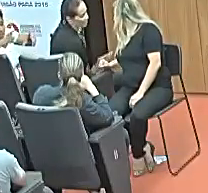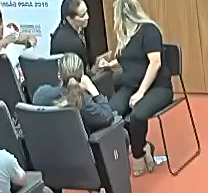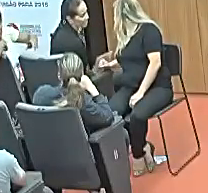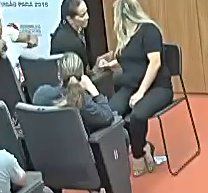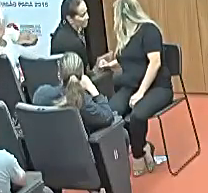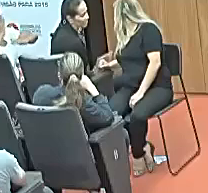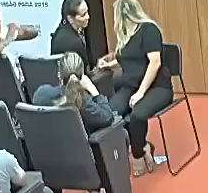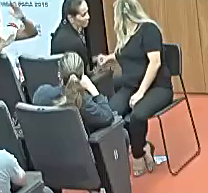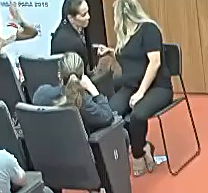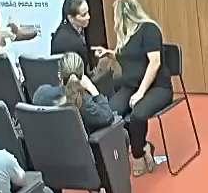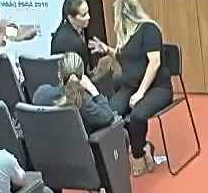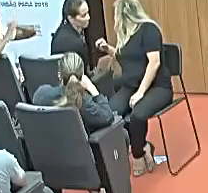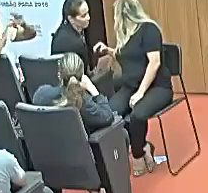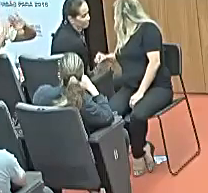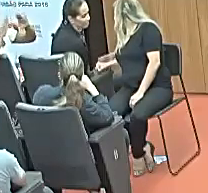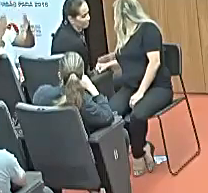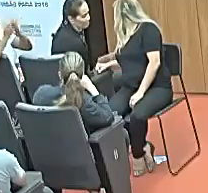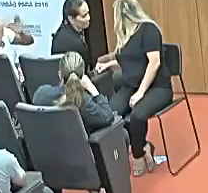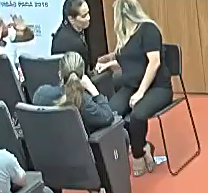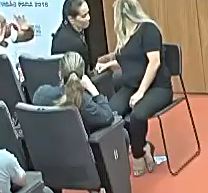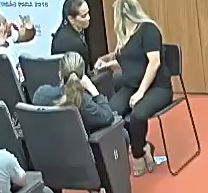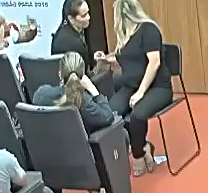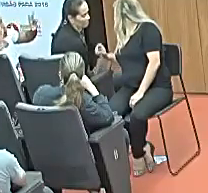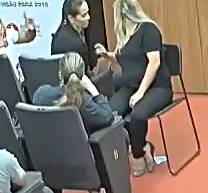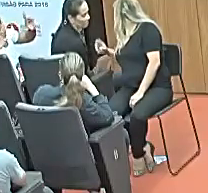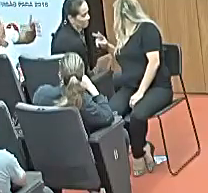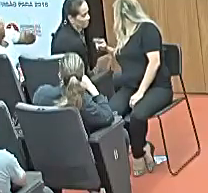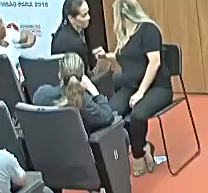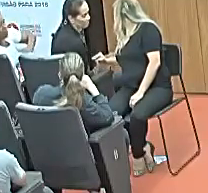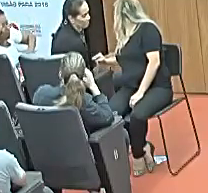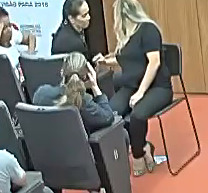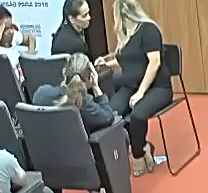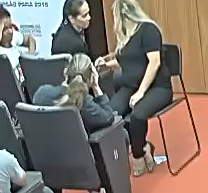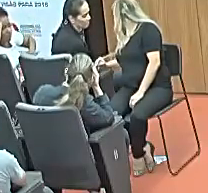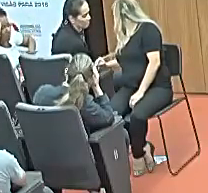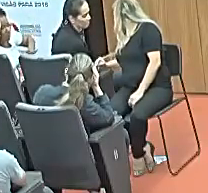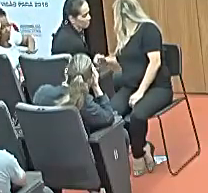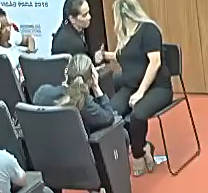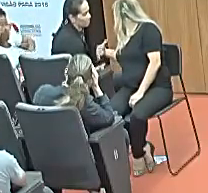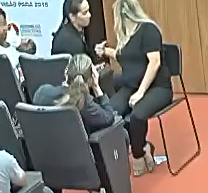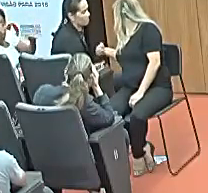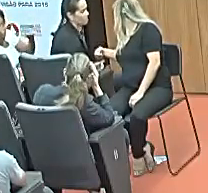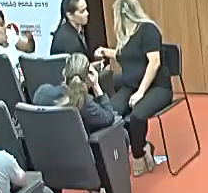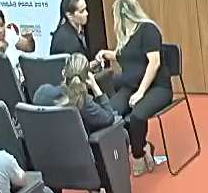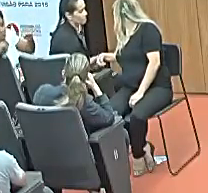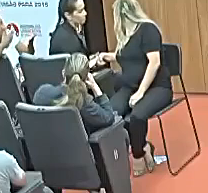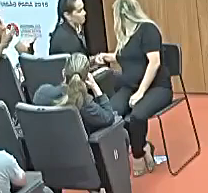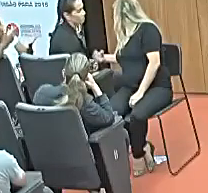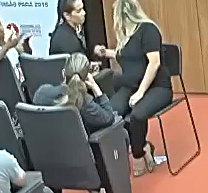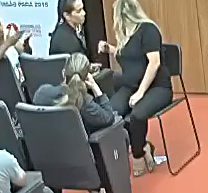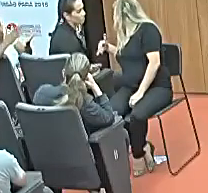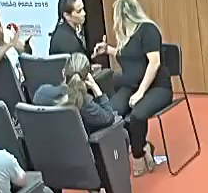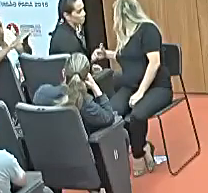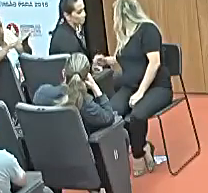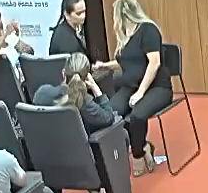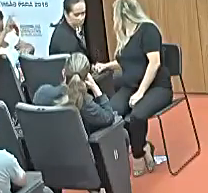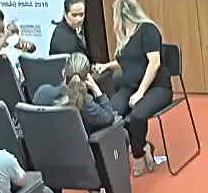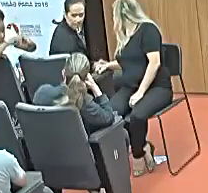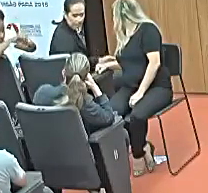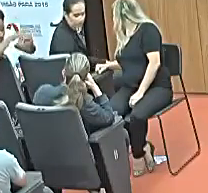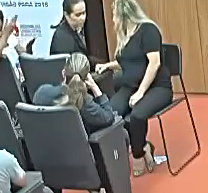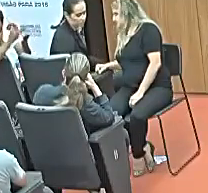heze dentro do sind ute mg que é o sindicato da educação do estado de minas gerais gostaria de agradecer o deputado dean